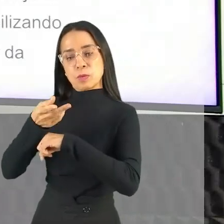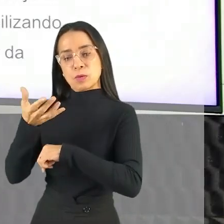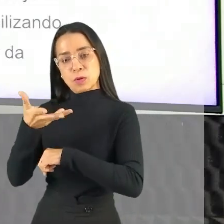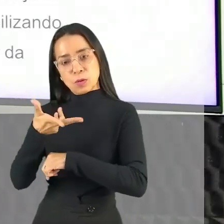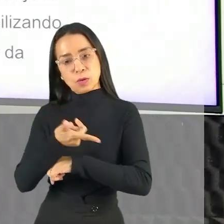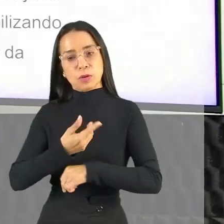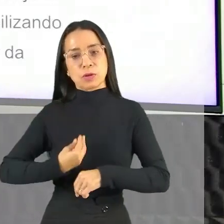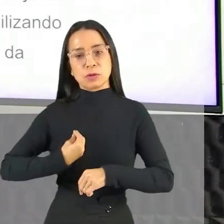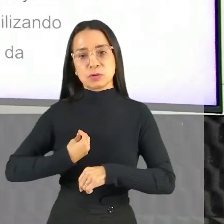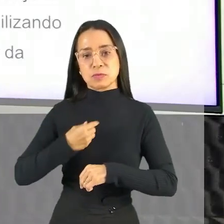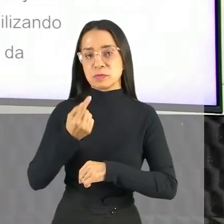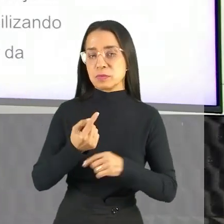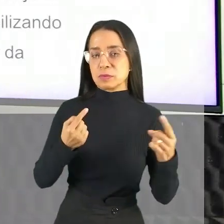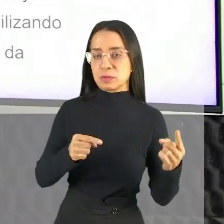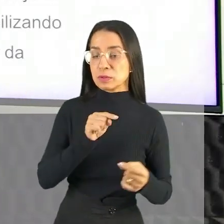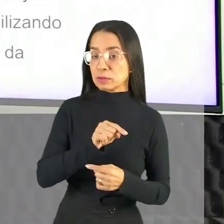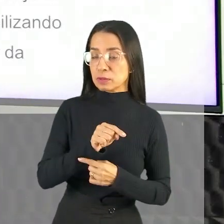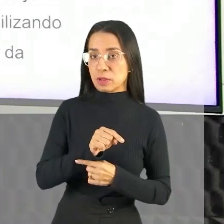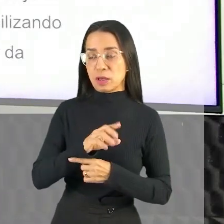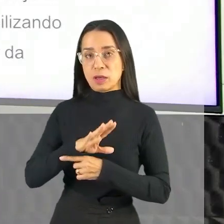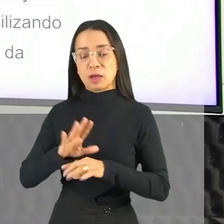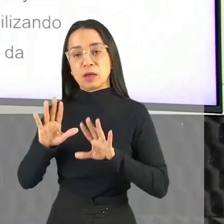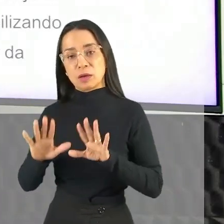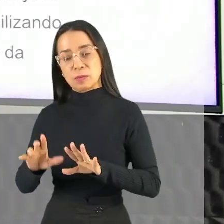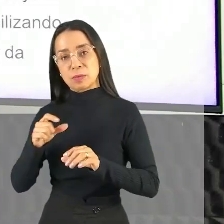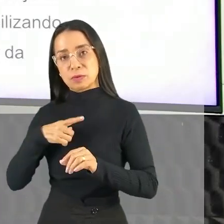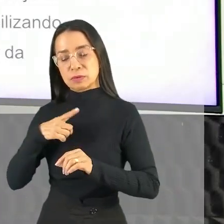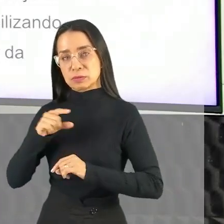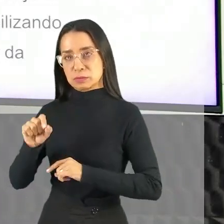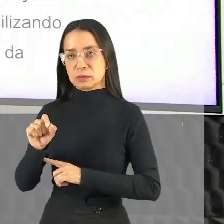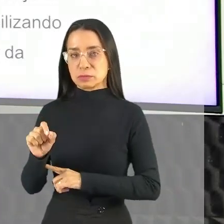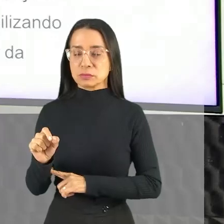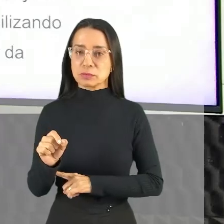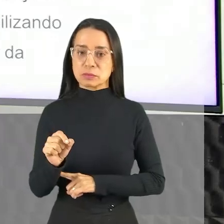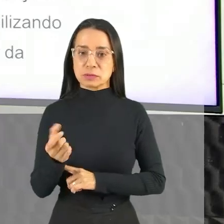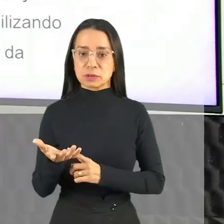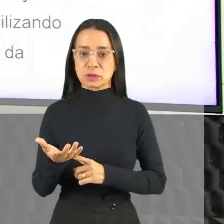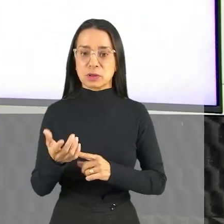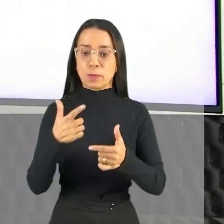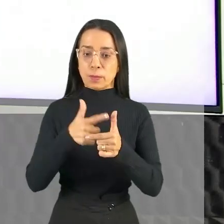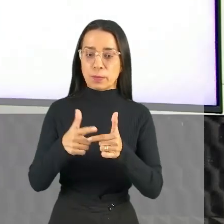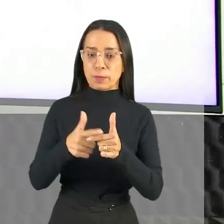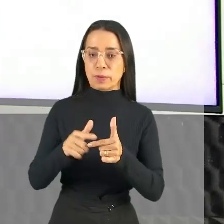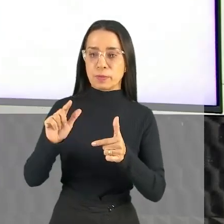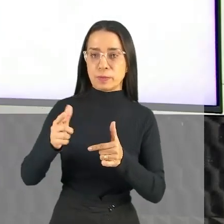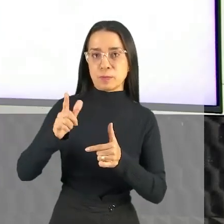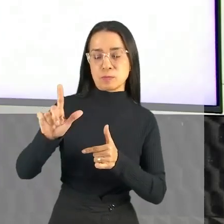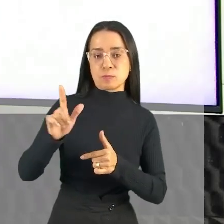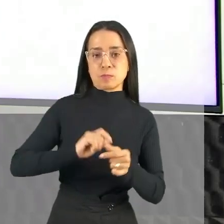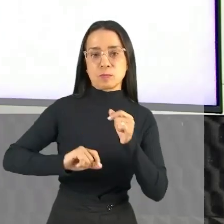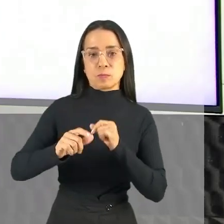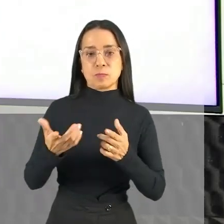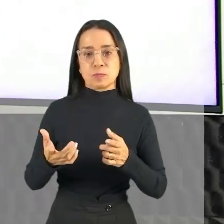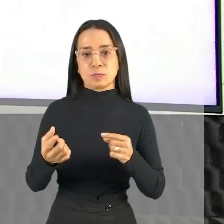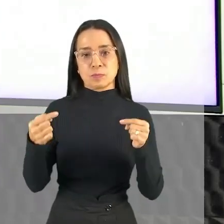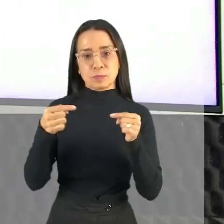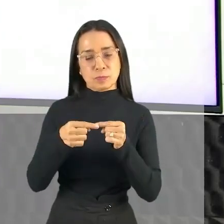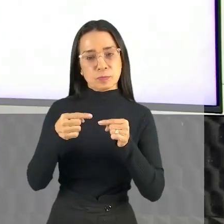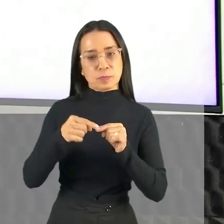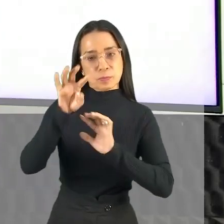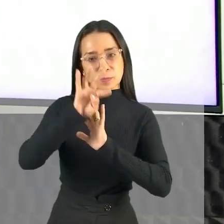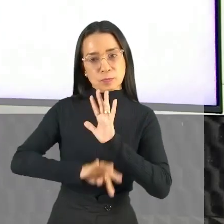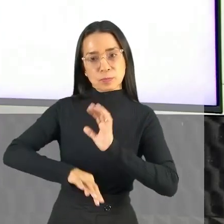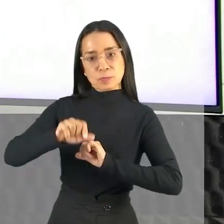por um lado, mas traz, né, prejuízos por outro. Segundo o texto, as